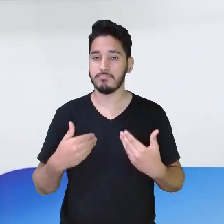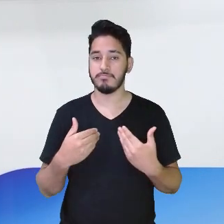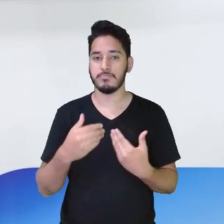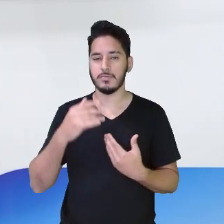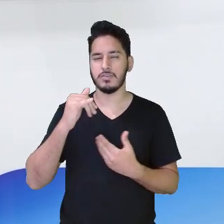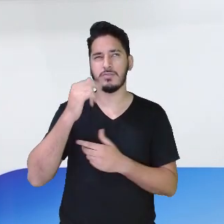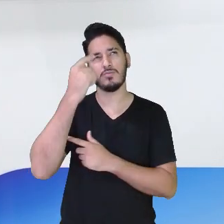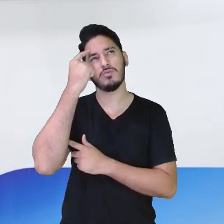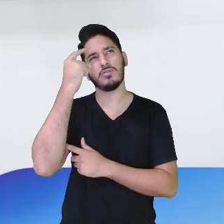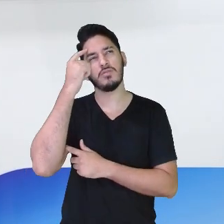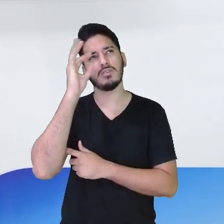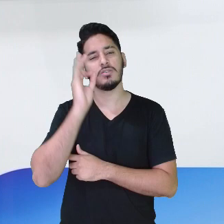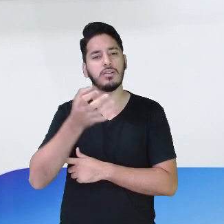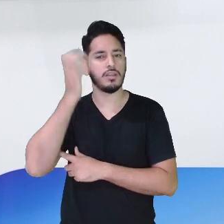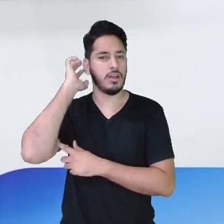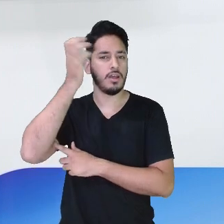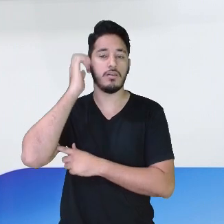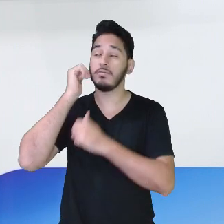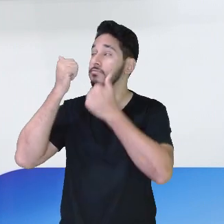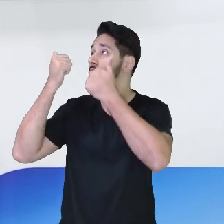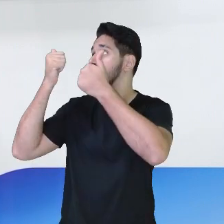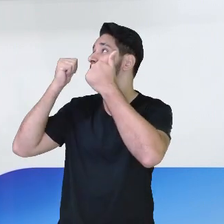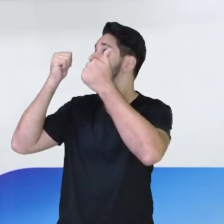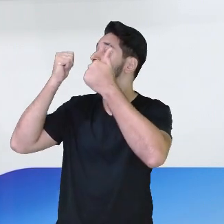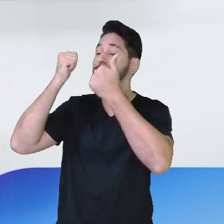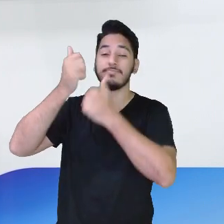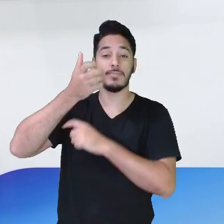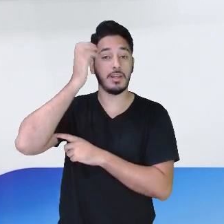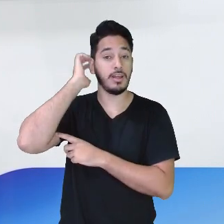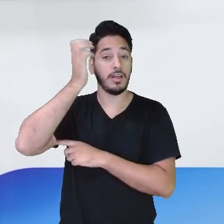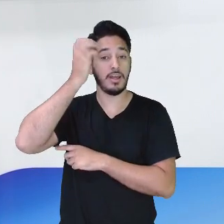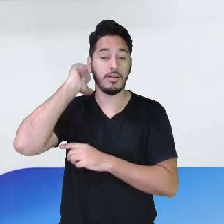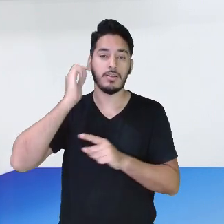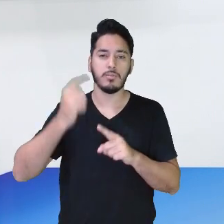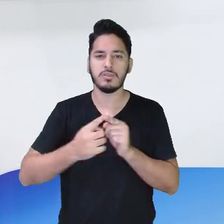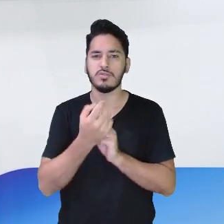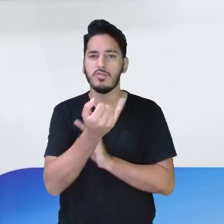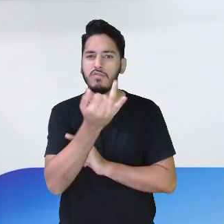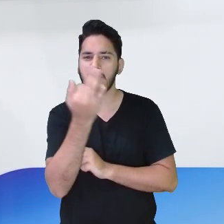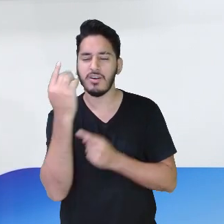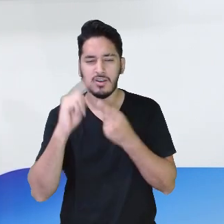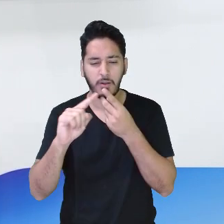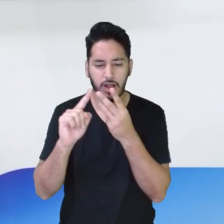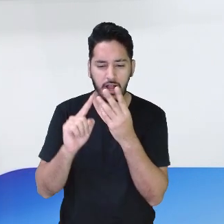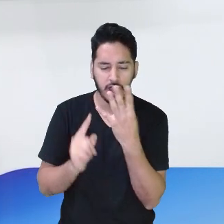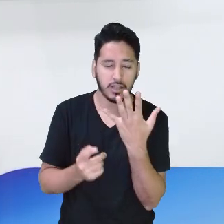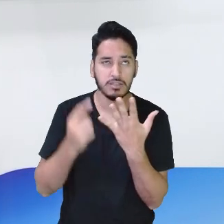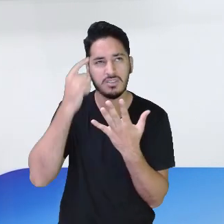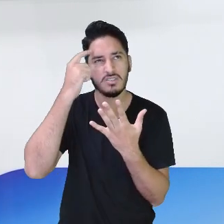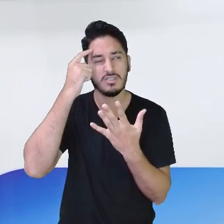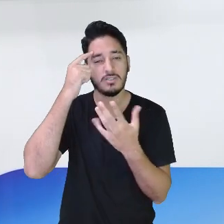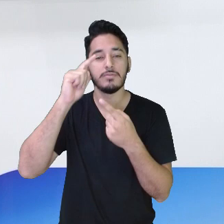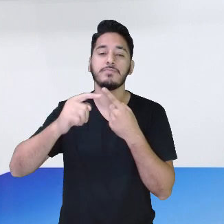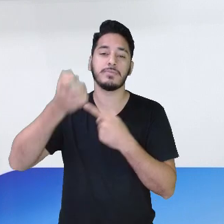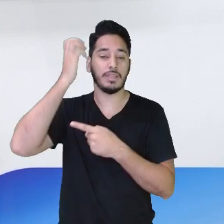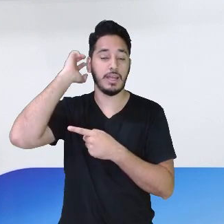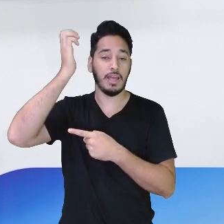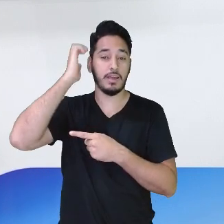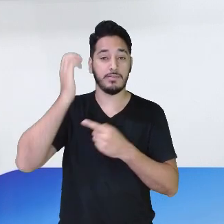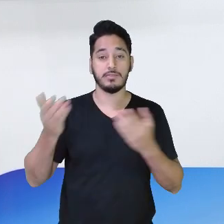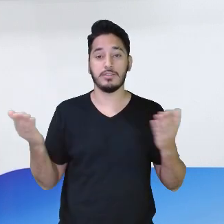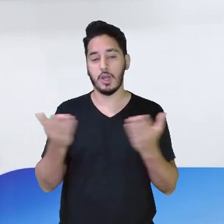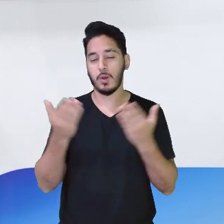não estiver enganado, ele se chama Everton, é isso mesmo? Everton. É porque são tantos, gente, que às vezes passa da mente assim, mas Everton está aqui,